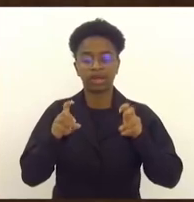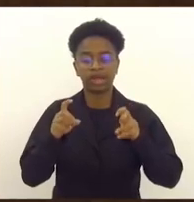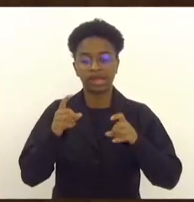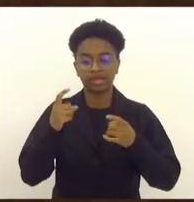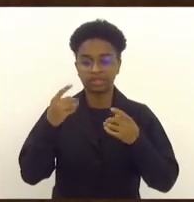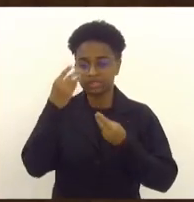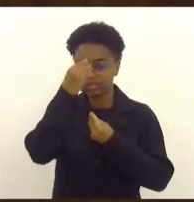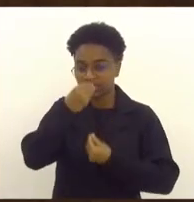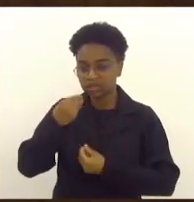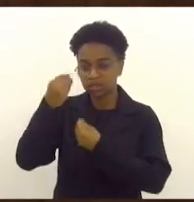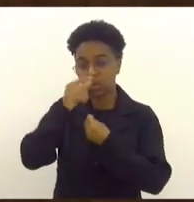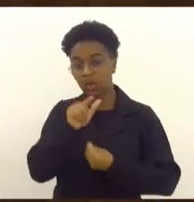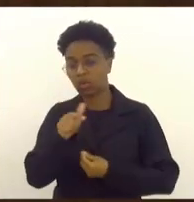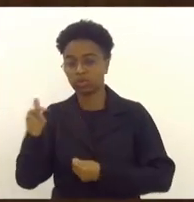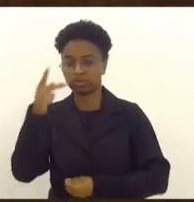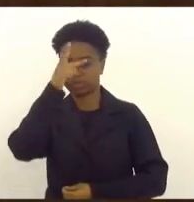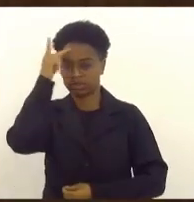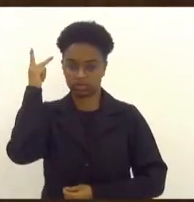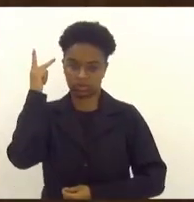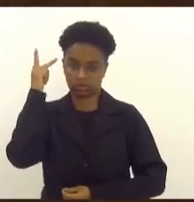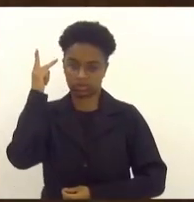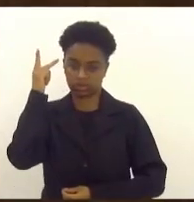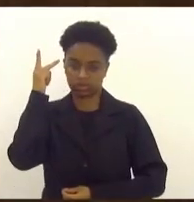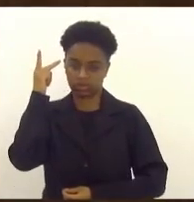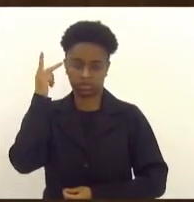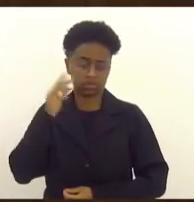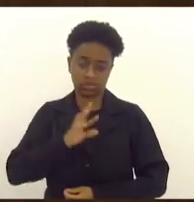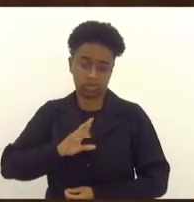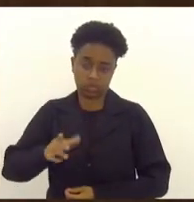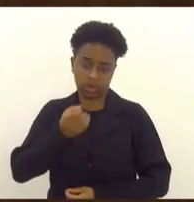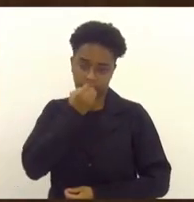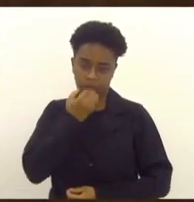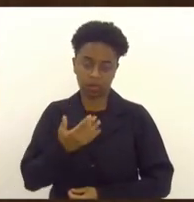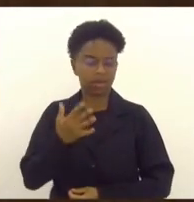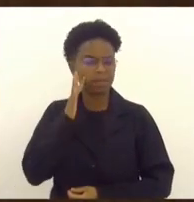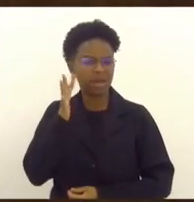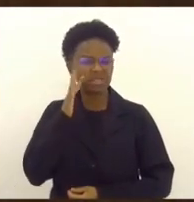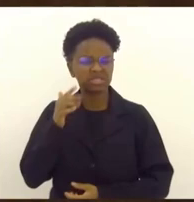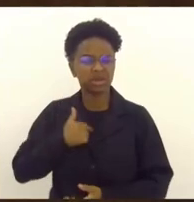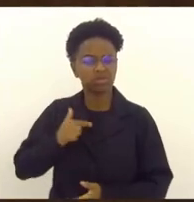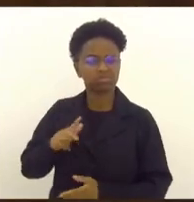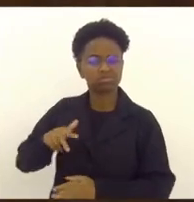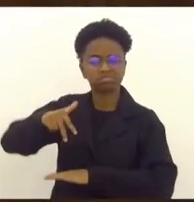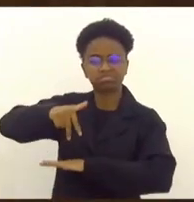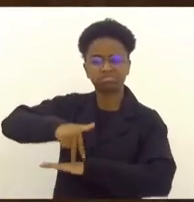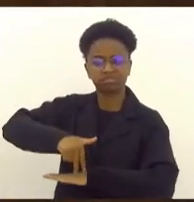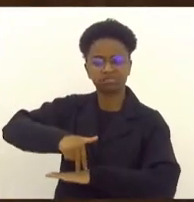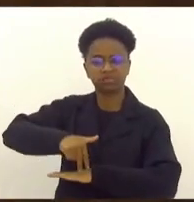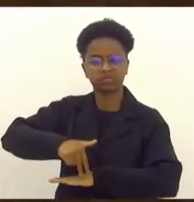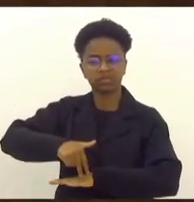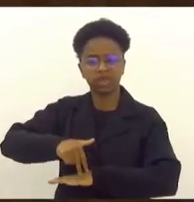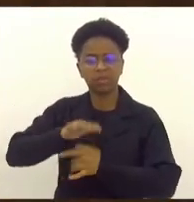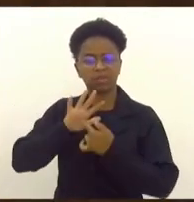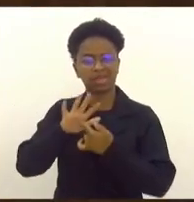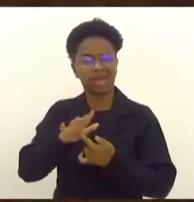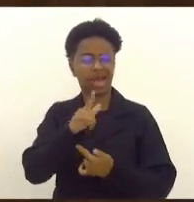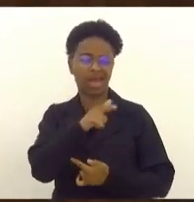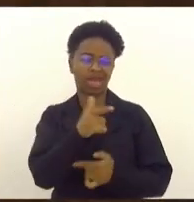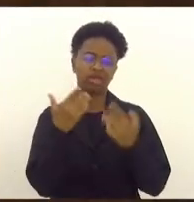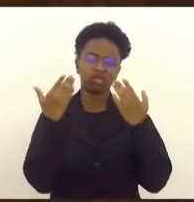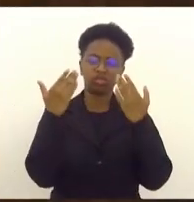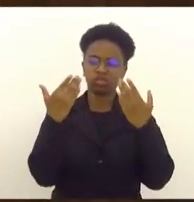isso é que não compete pensou eu subindo púlpito e colocar em dúvida